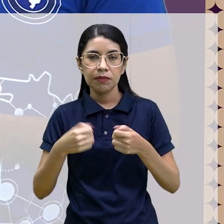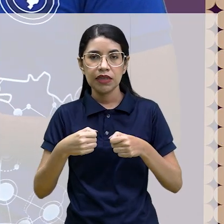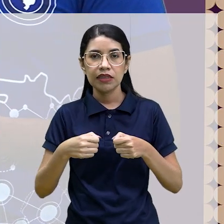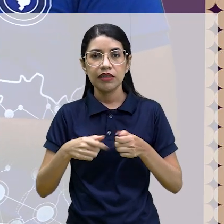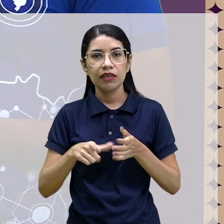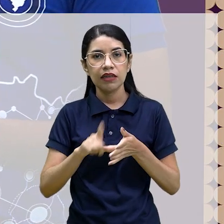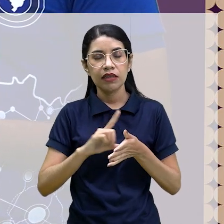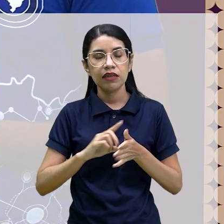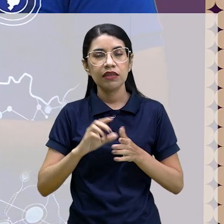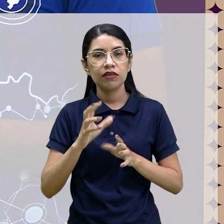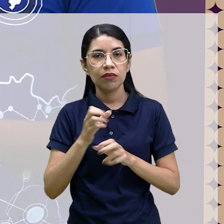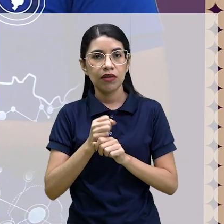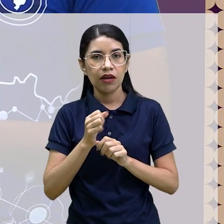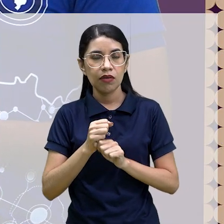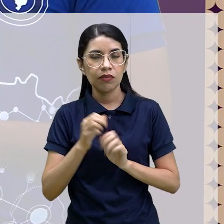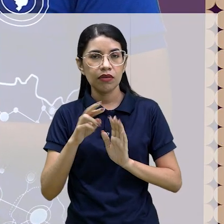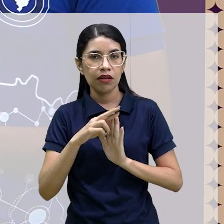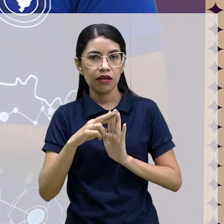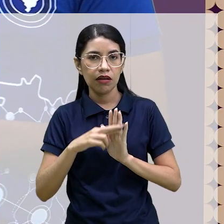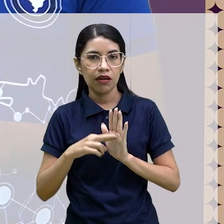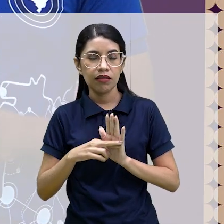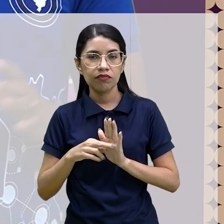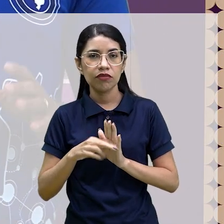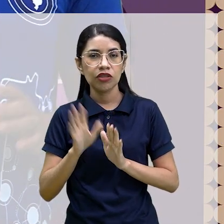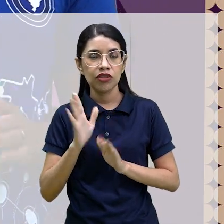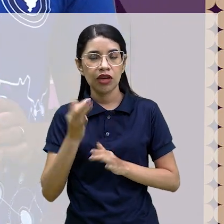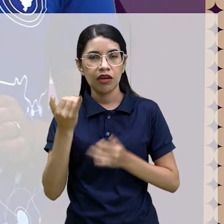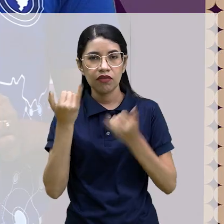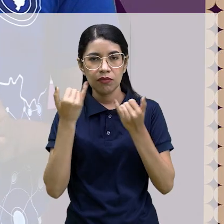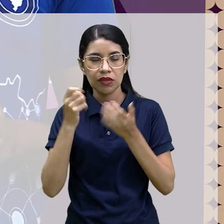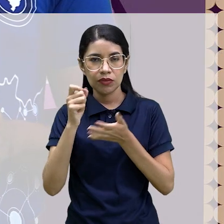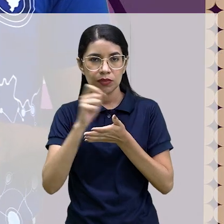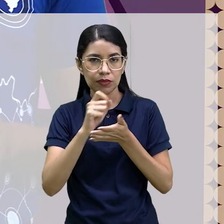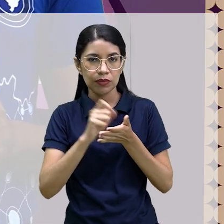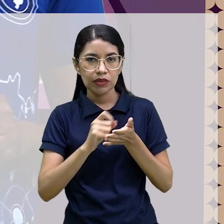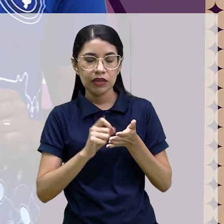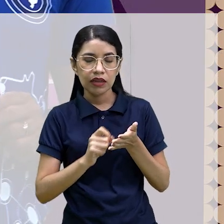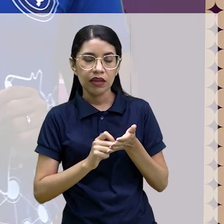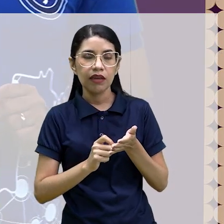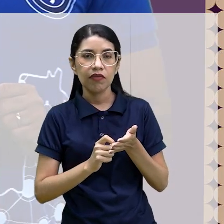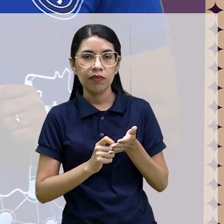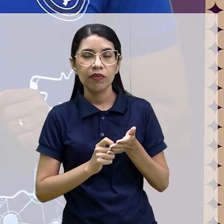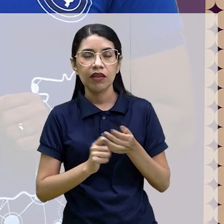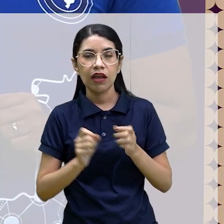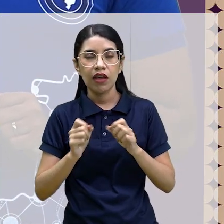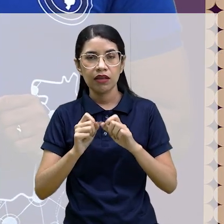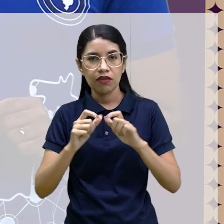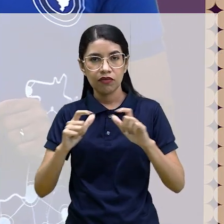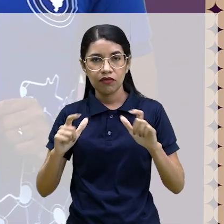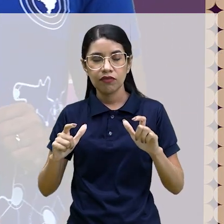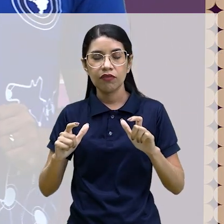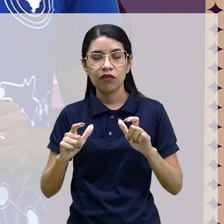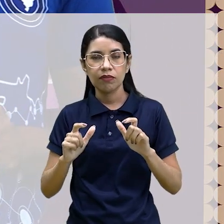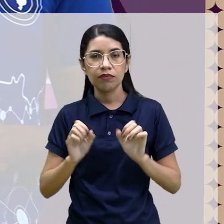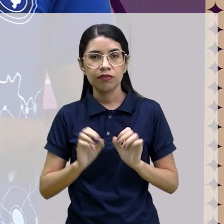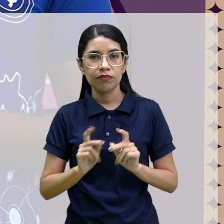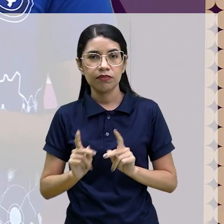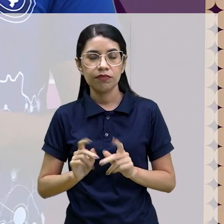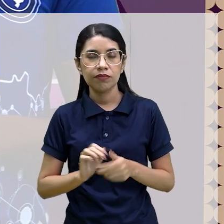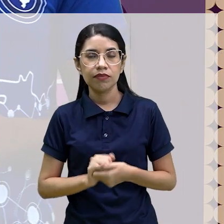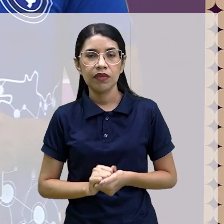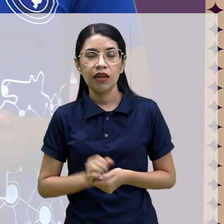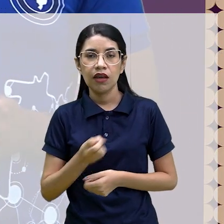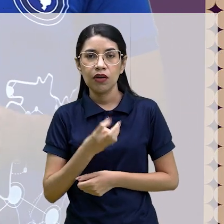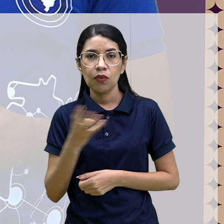fazer essa regrinha aqui, ó. Então, já anota aí no seu caderno, já anota lá um cantinho e guarda essa informação.